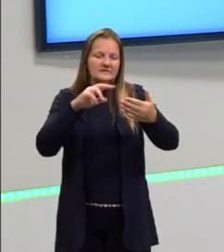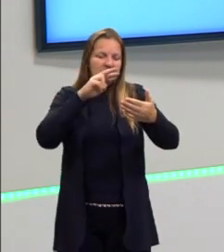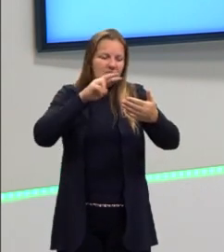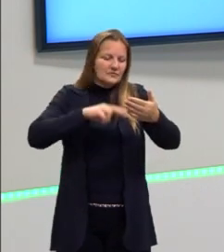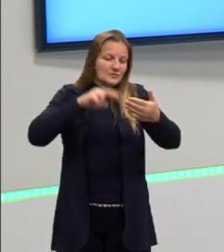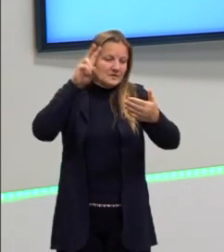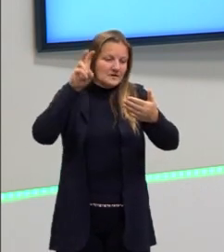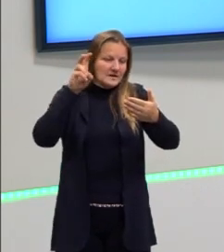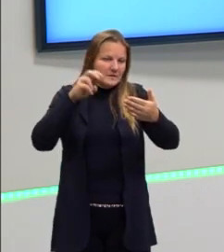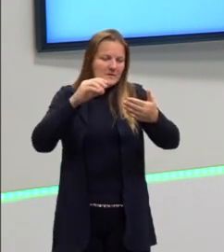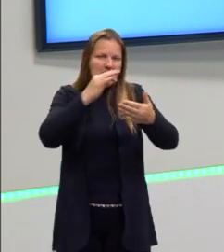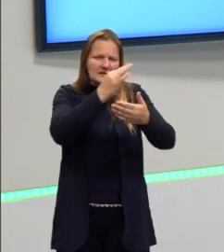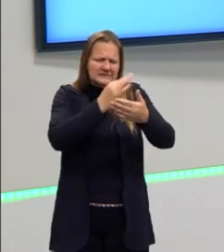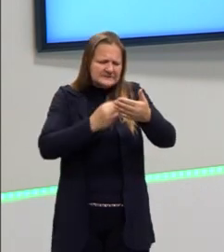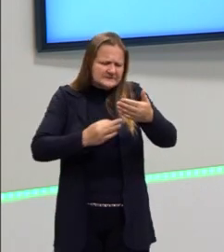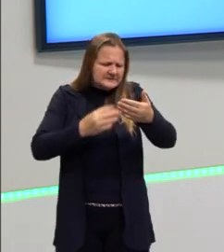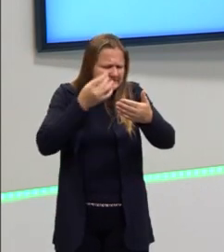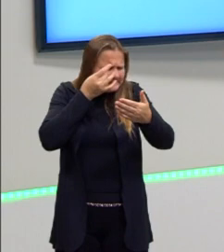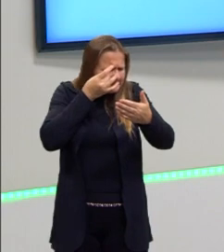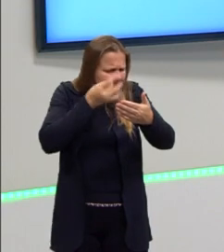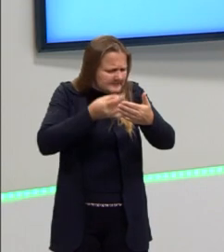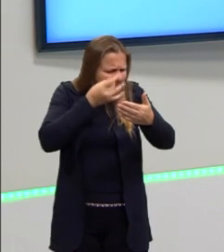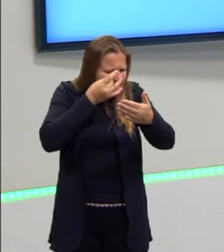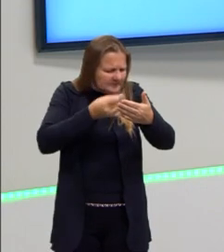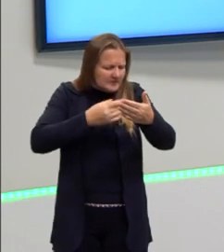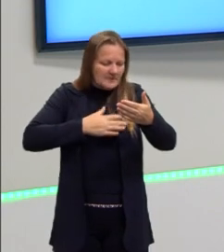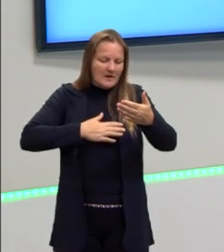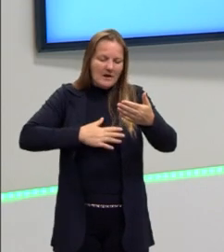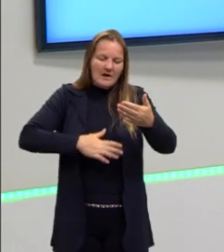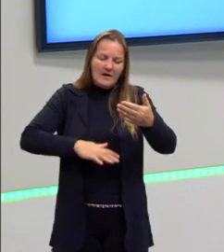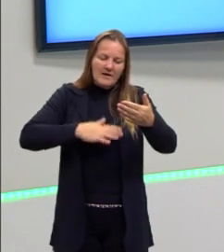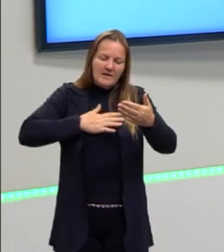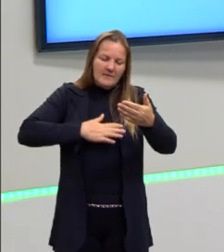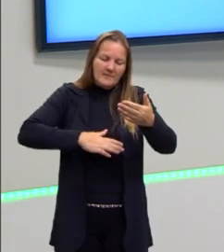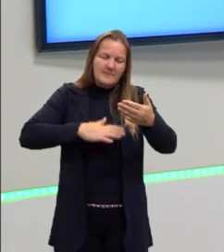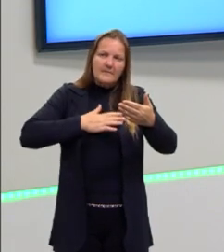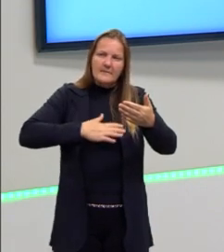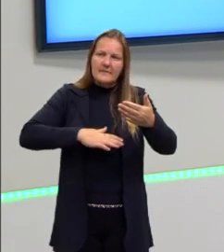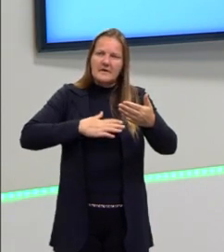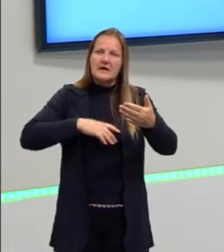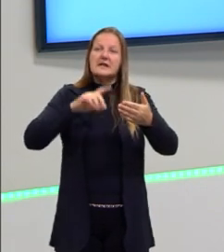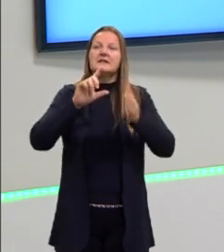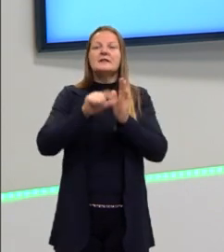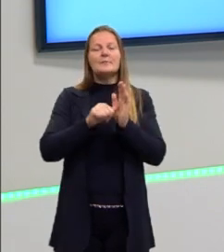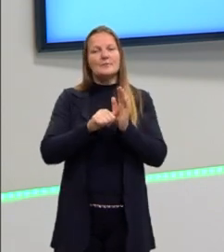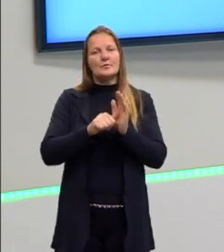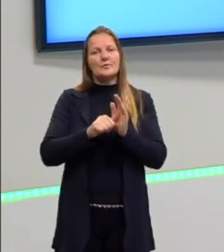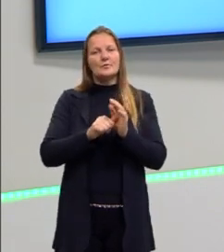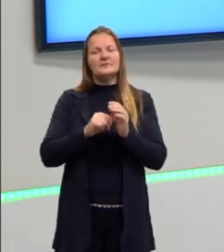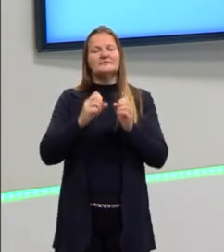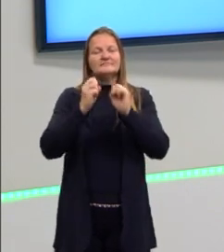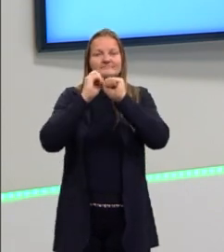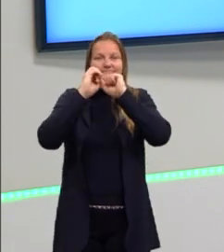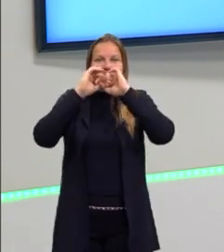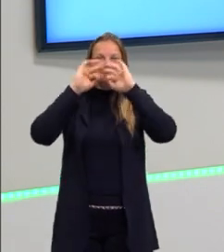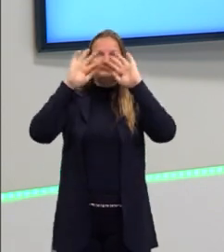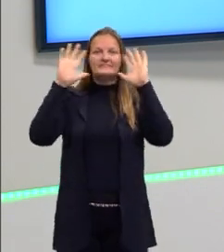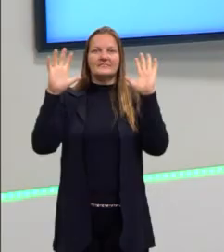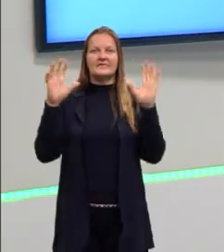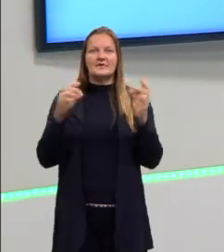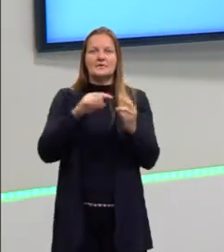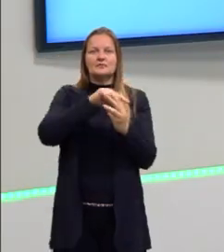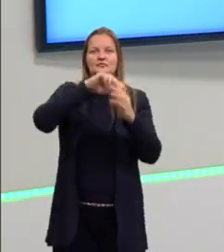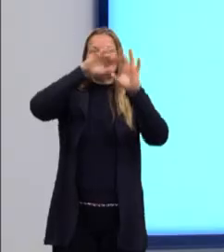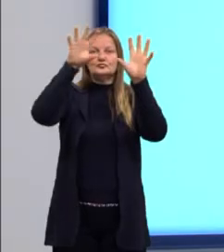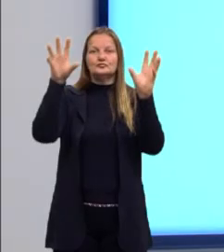dos textos de apoio com bastante atenção e calma aí eu consigo fazer interpretação Então é isso mas isso mas